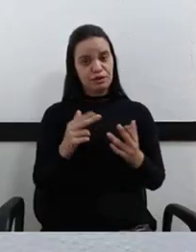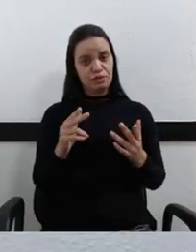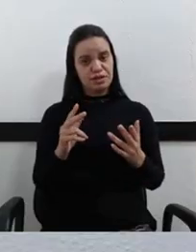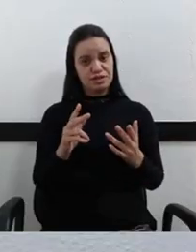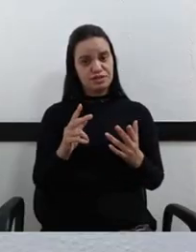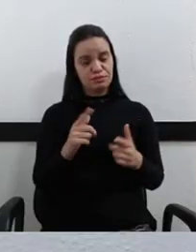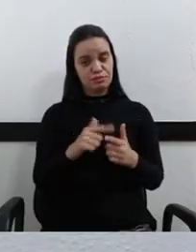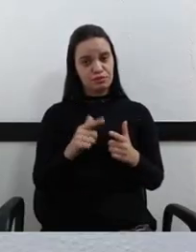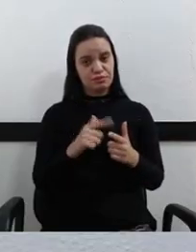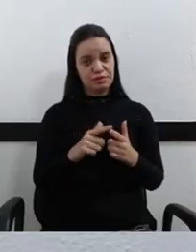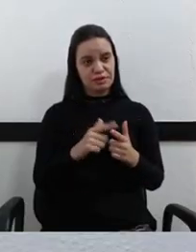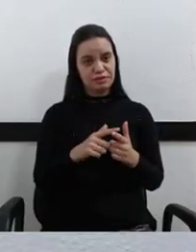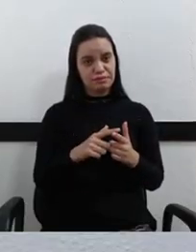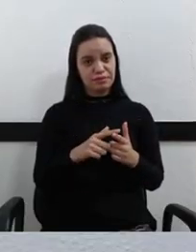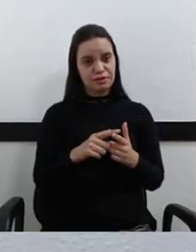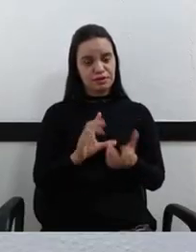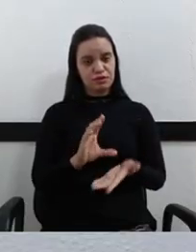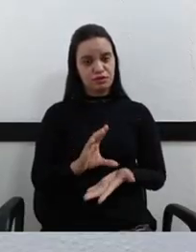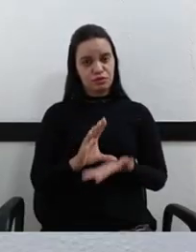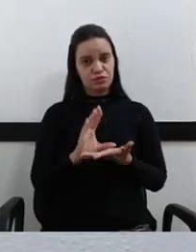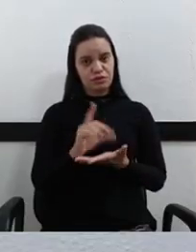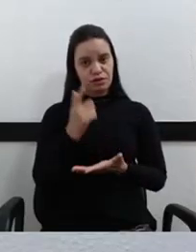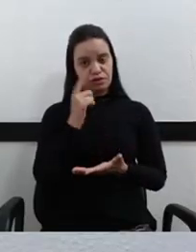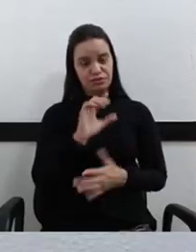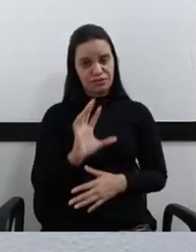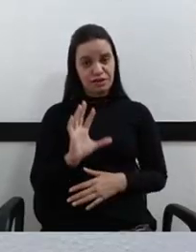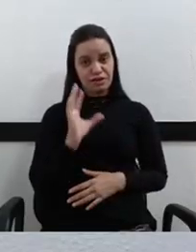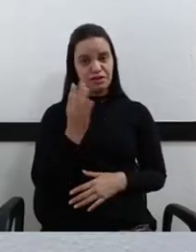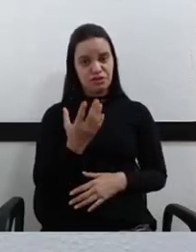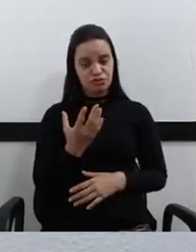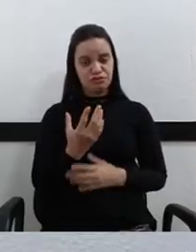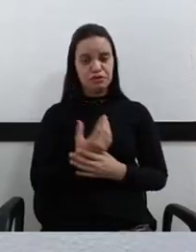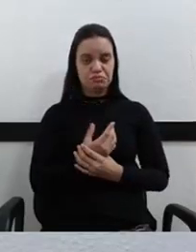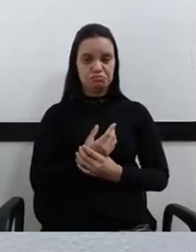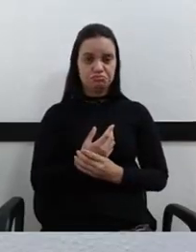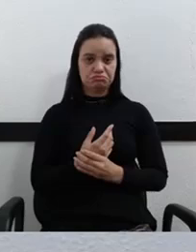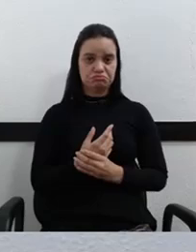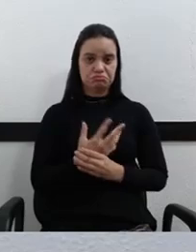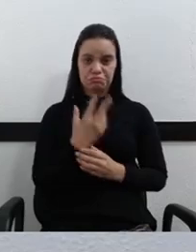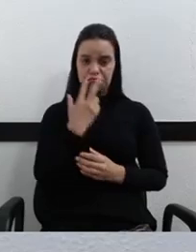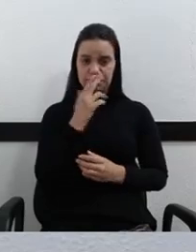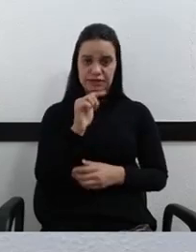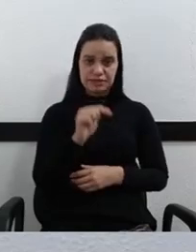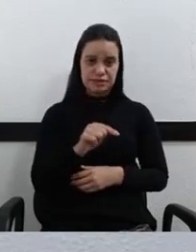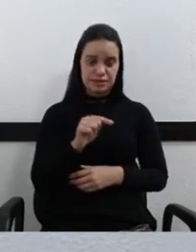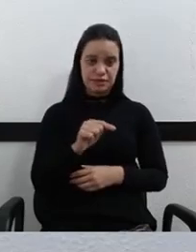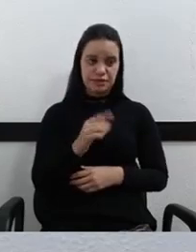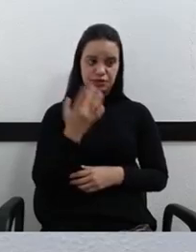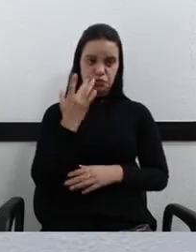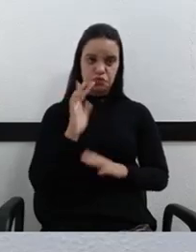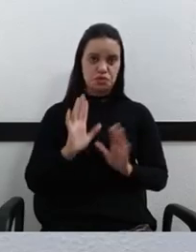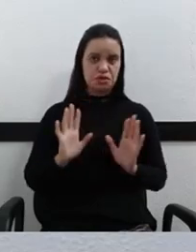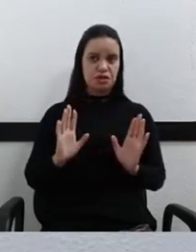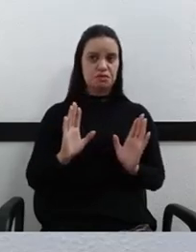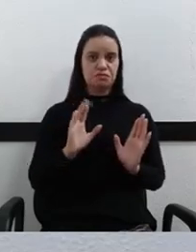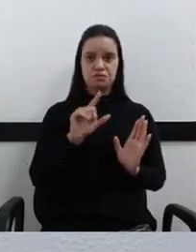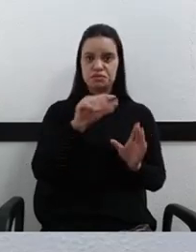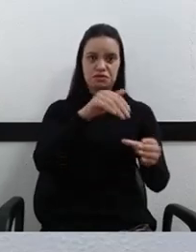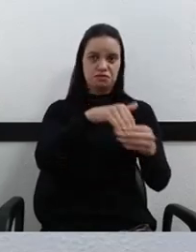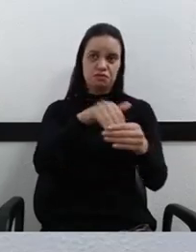resolver, primeiro, do Conselho determinar isso, mas ainda que vocês entendam isso, porque, enfim, me parece que aqui vocês vão votar,